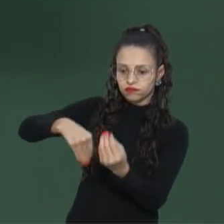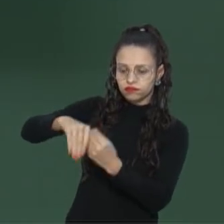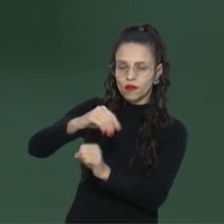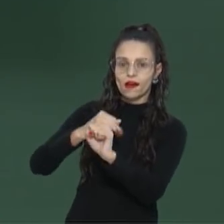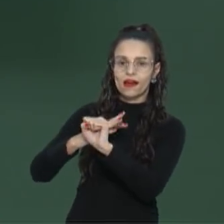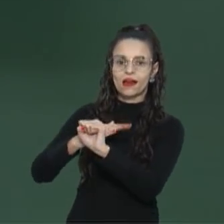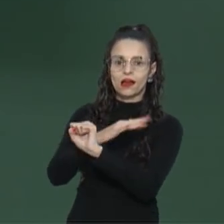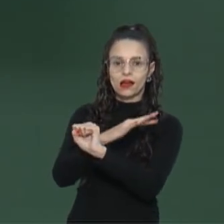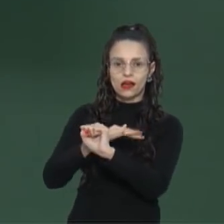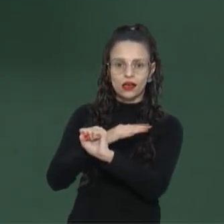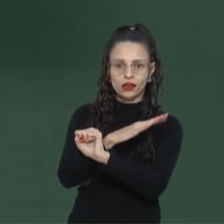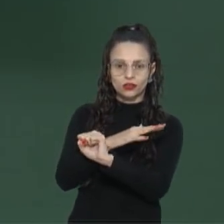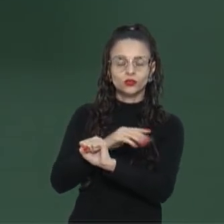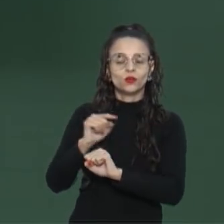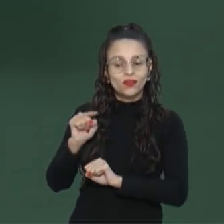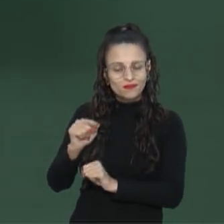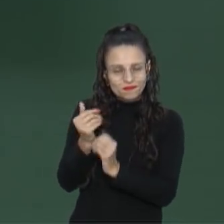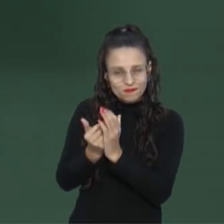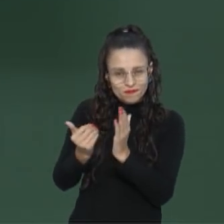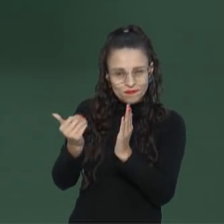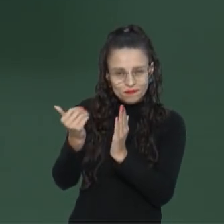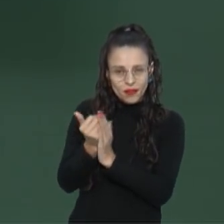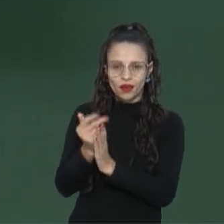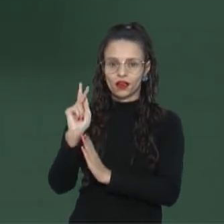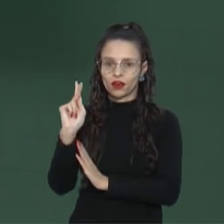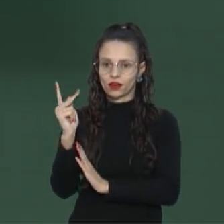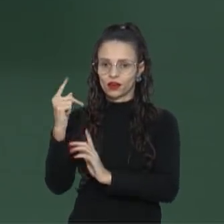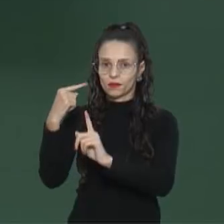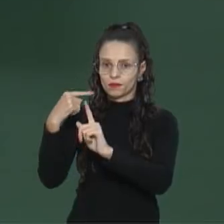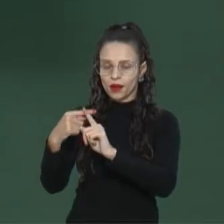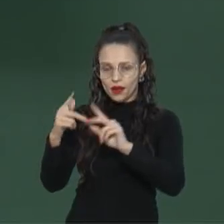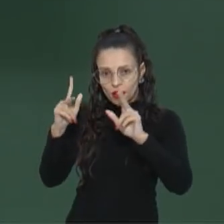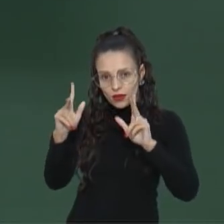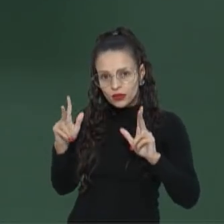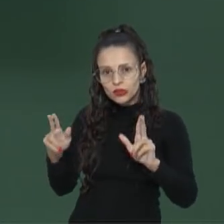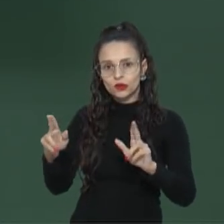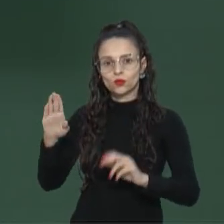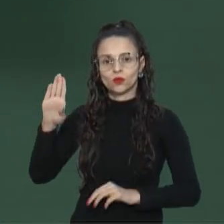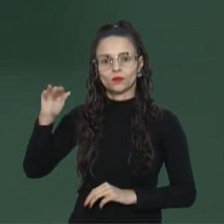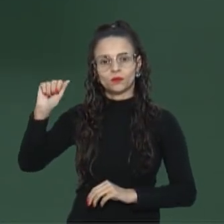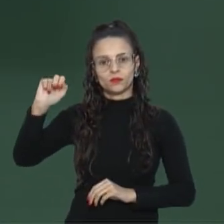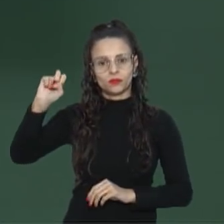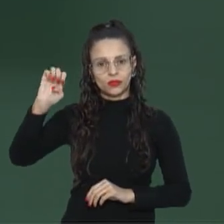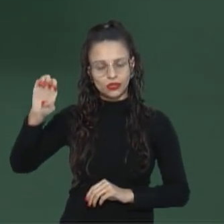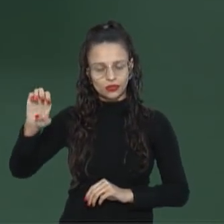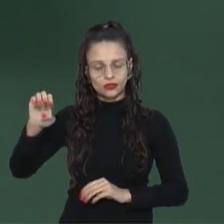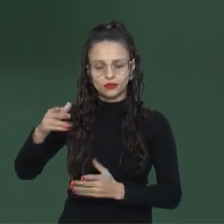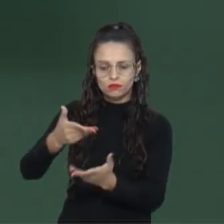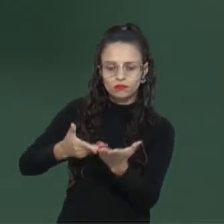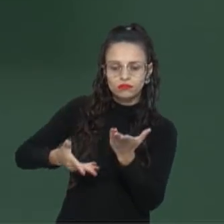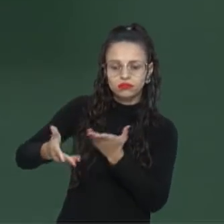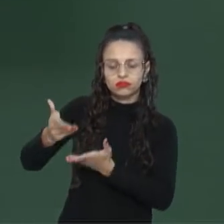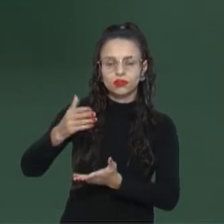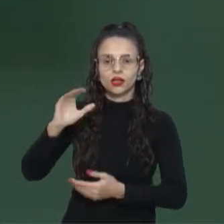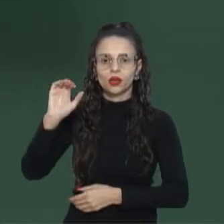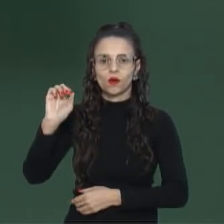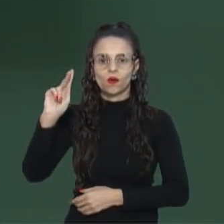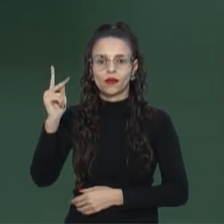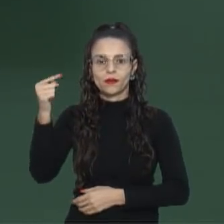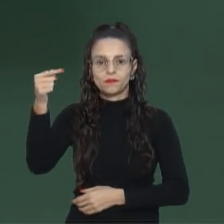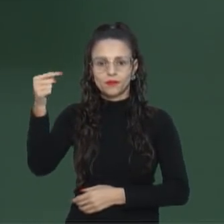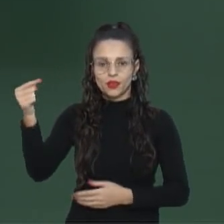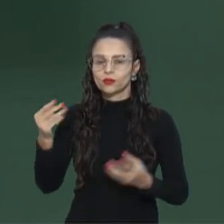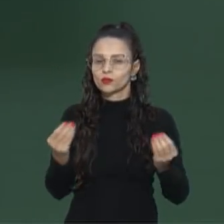H+, ele vai se comportar como uma base, interagindo com o OH-. Como é que fica